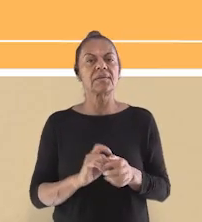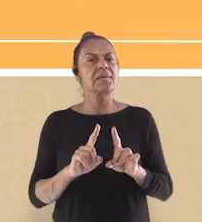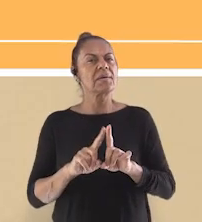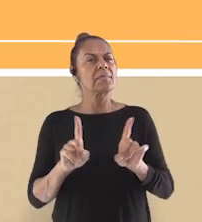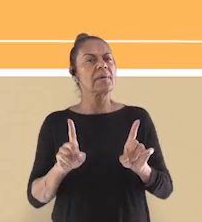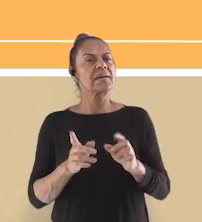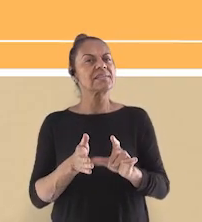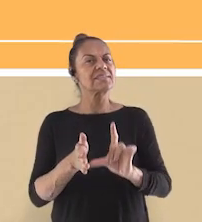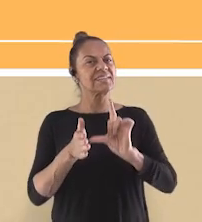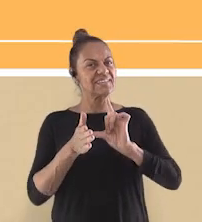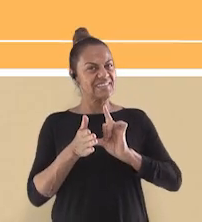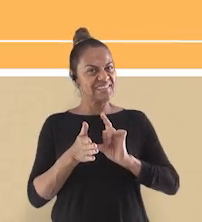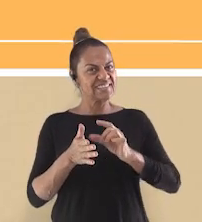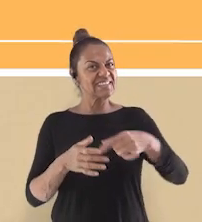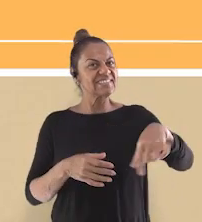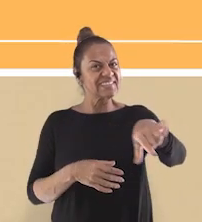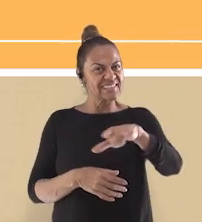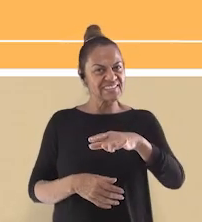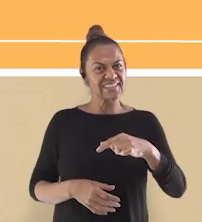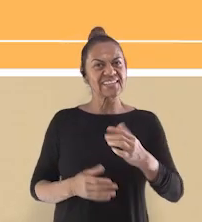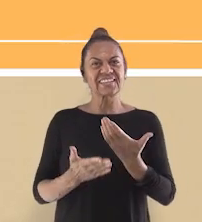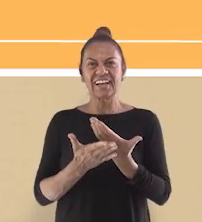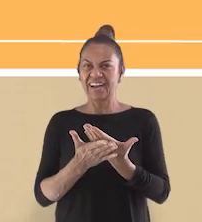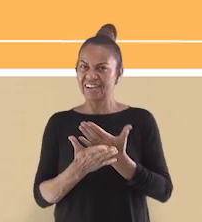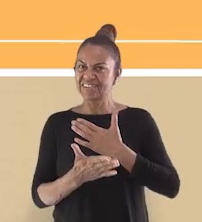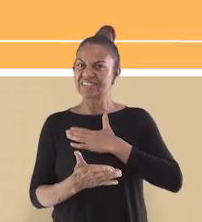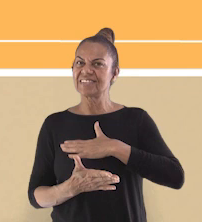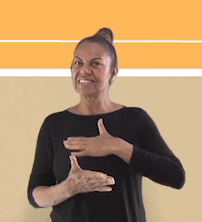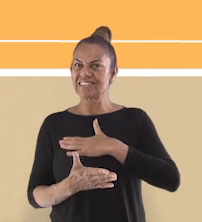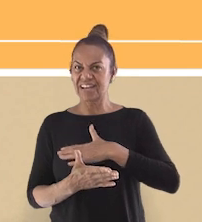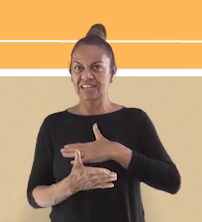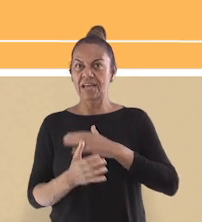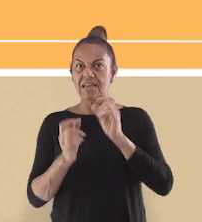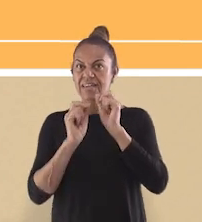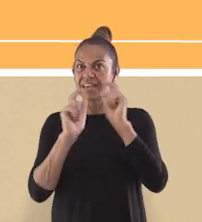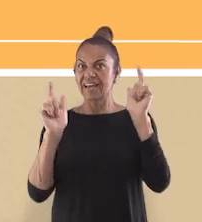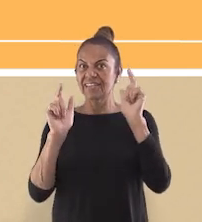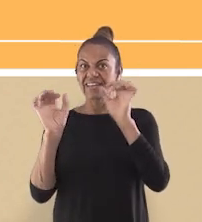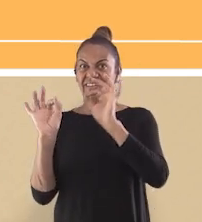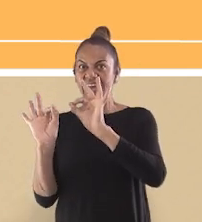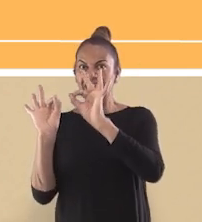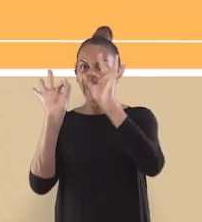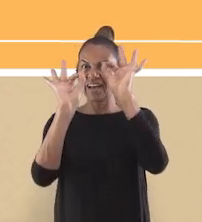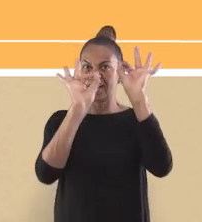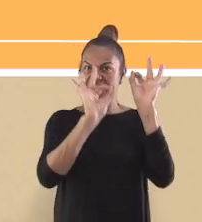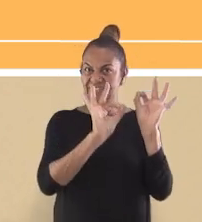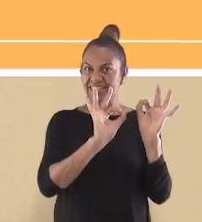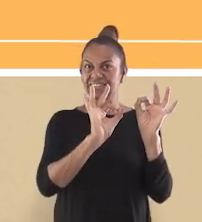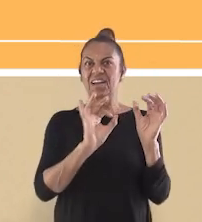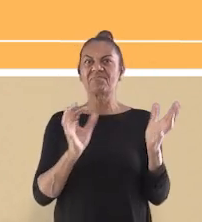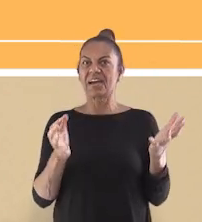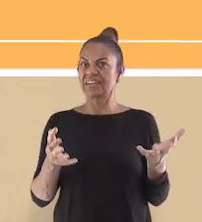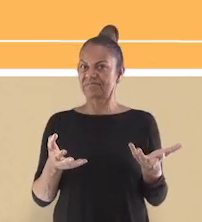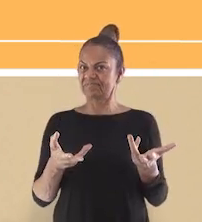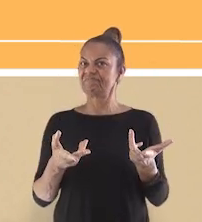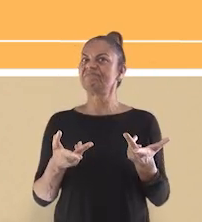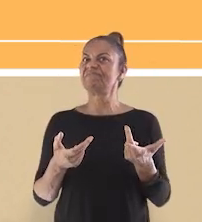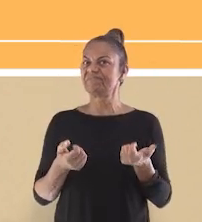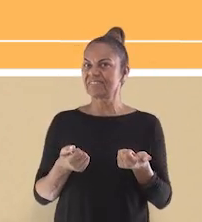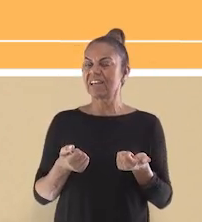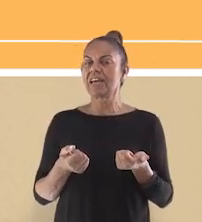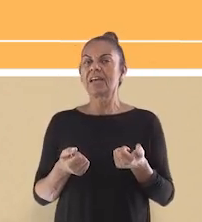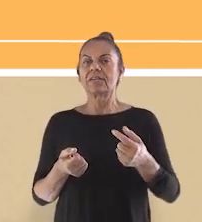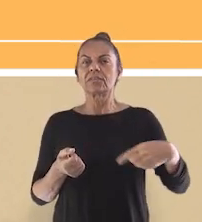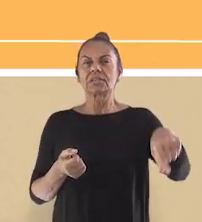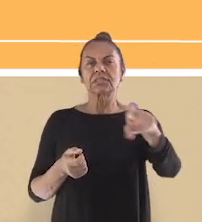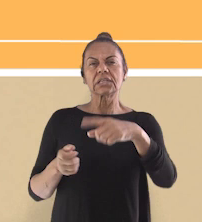antes, espero que vocês tenham gostado da nossa aula e fiquem atentos à nossa programação. Ela está incrível.